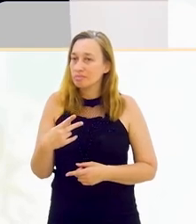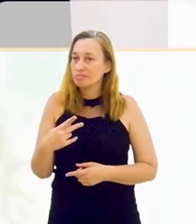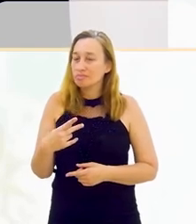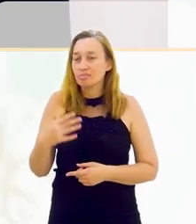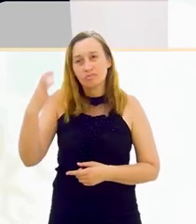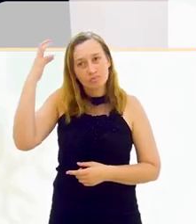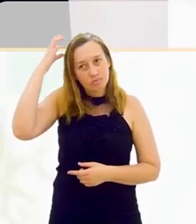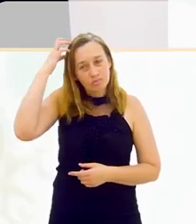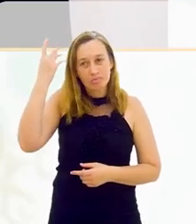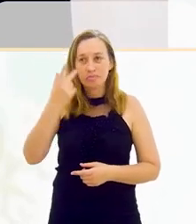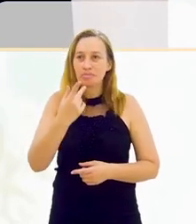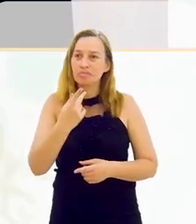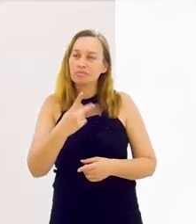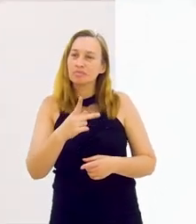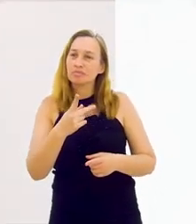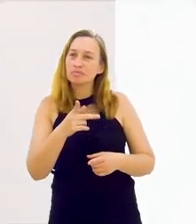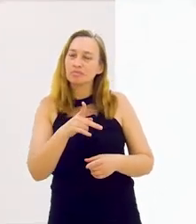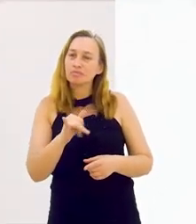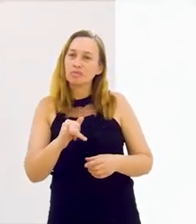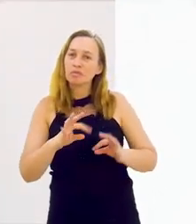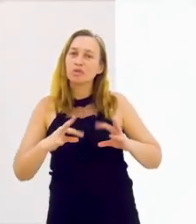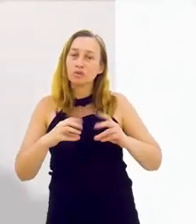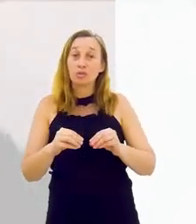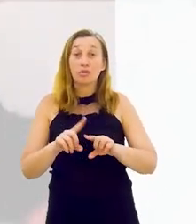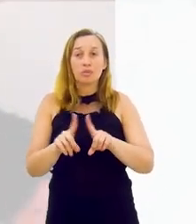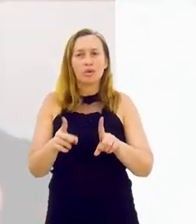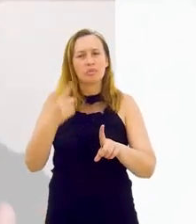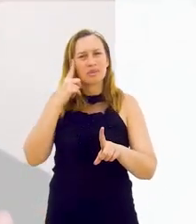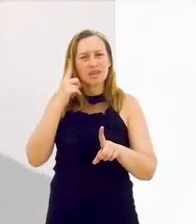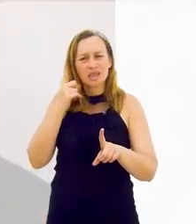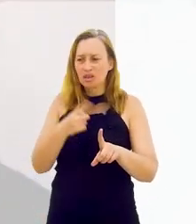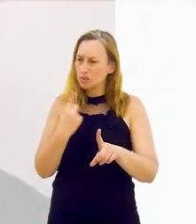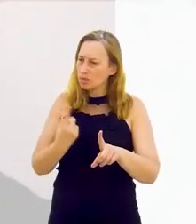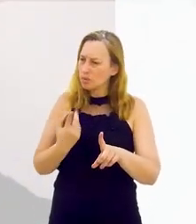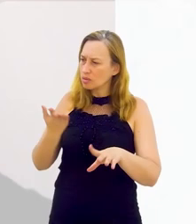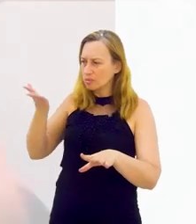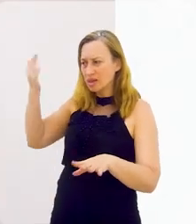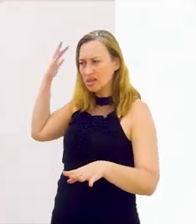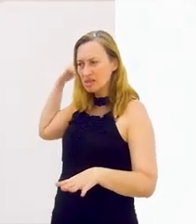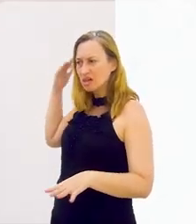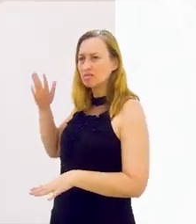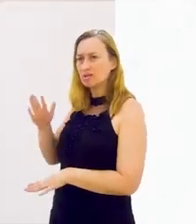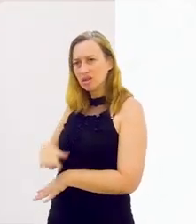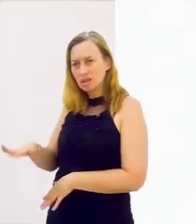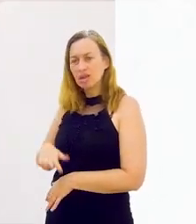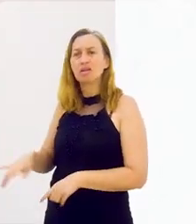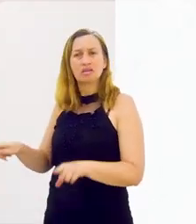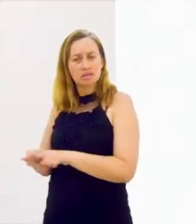culpa seus pais por tudo, né? Na verdade, eles foram criança um dia também, né?